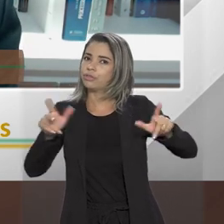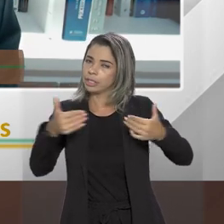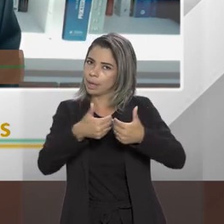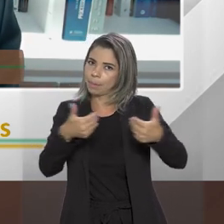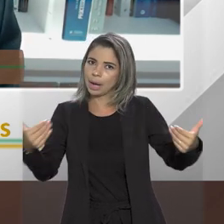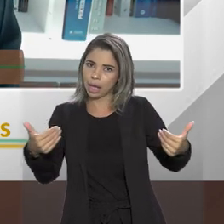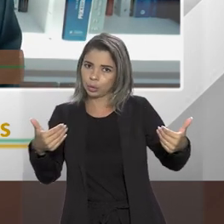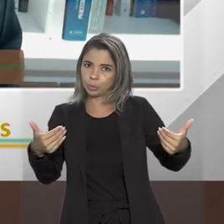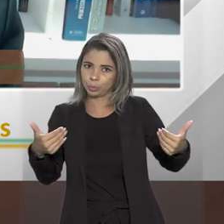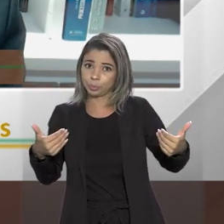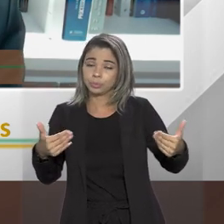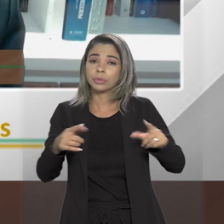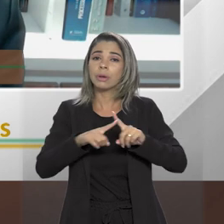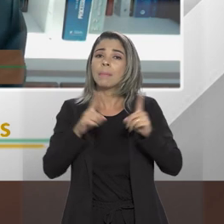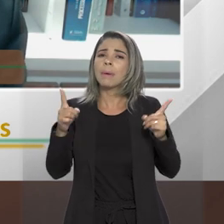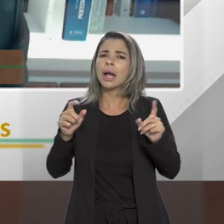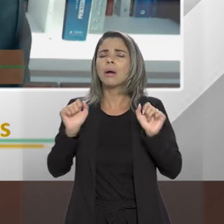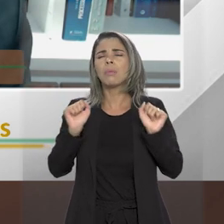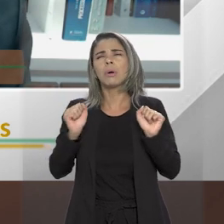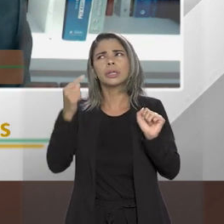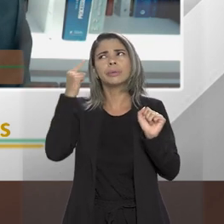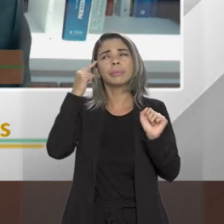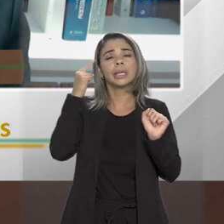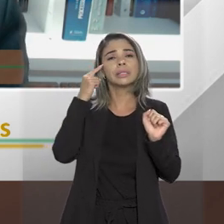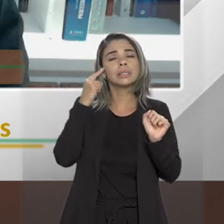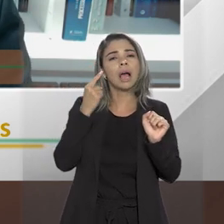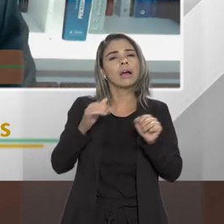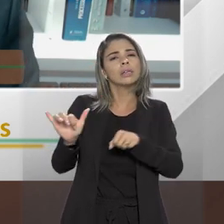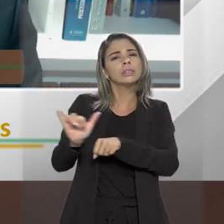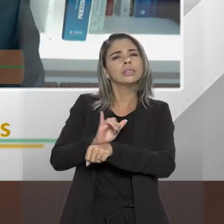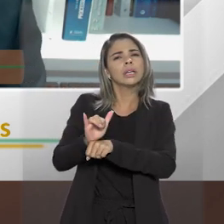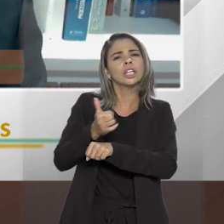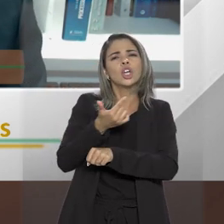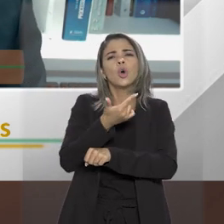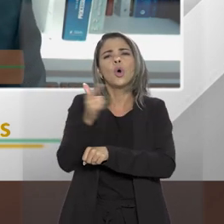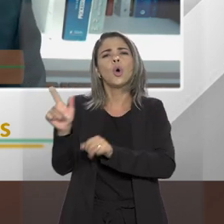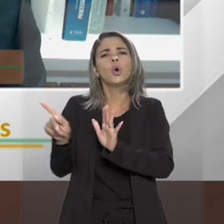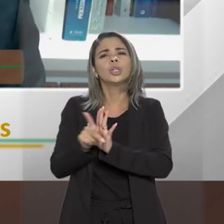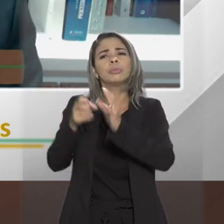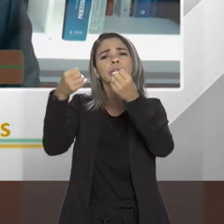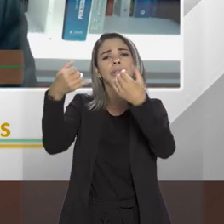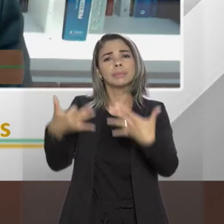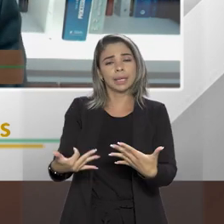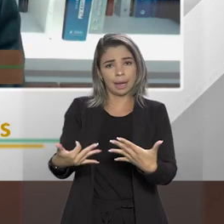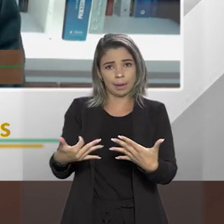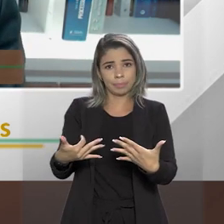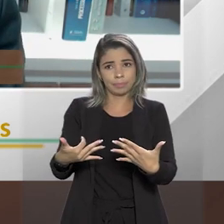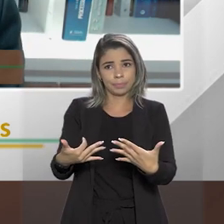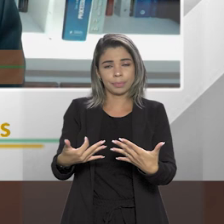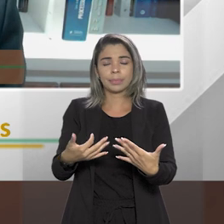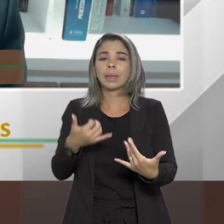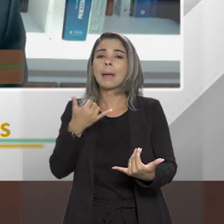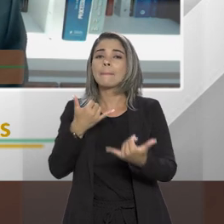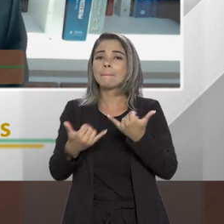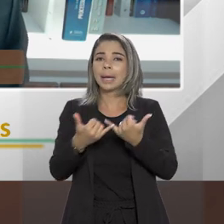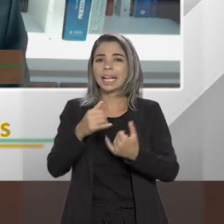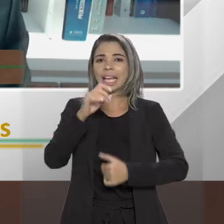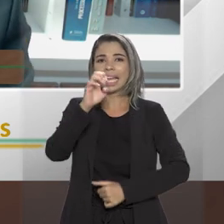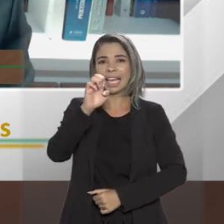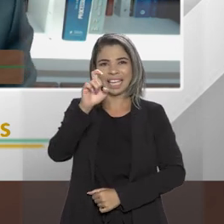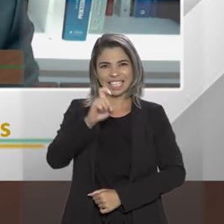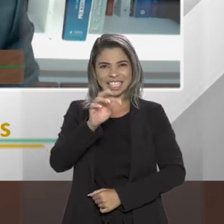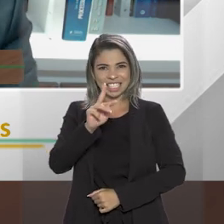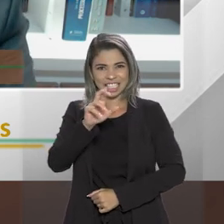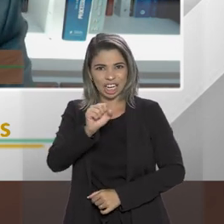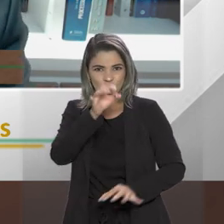posso, a partir daí, pensar em outras hipóteses para justificar a minha ideia. Me parece que a